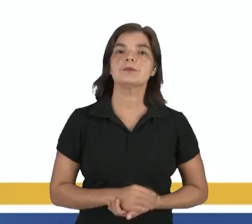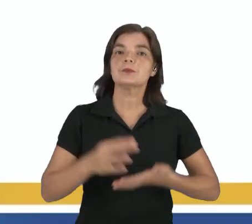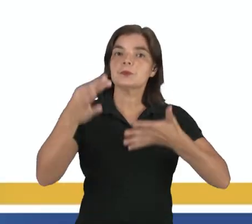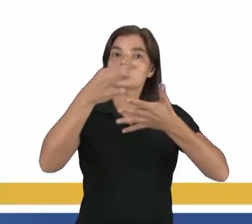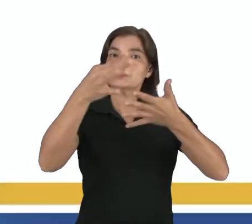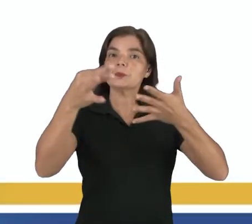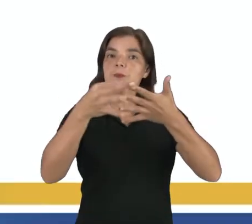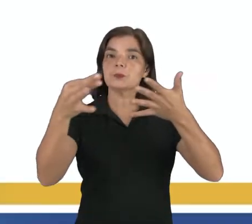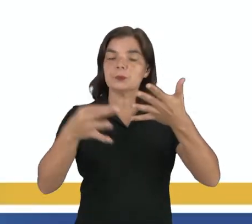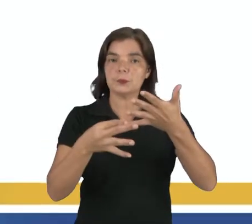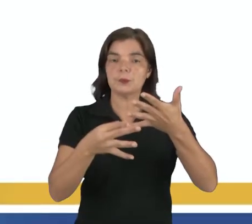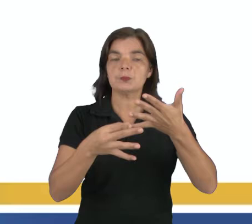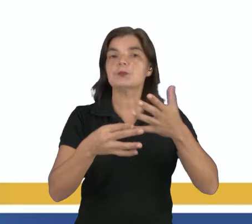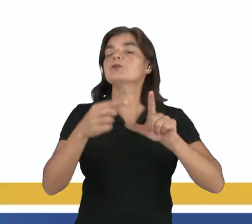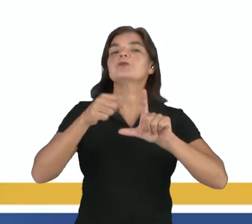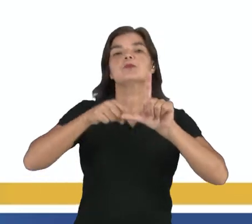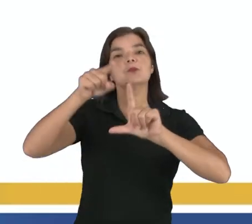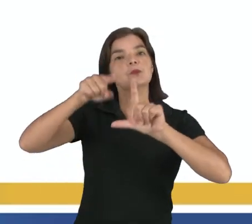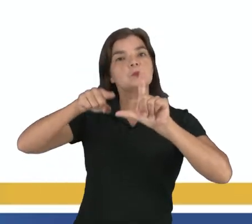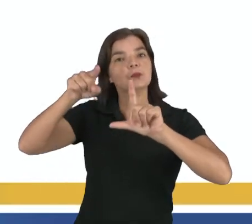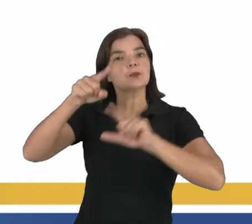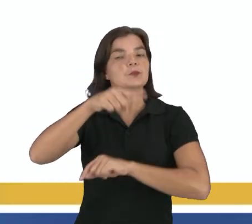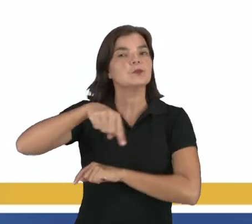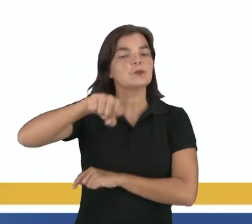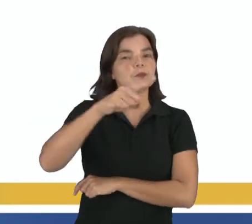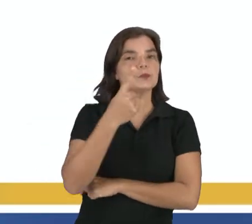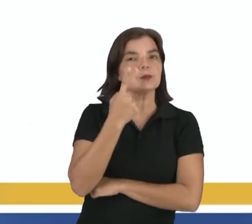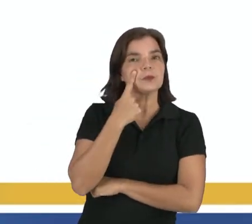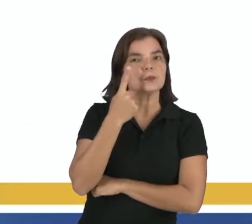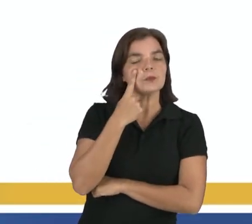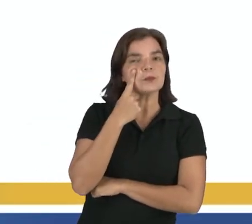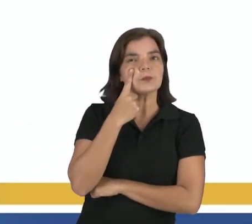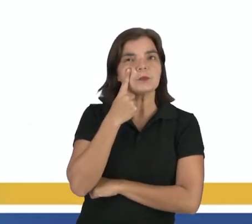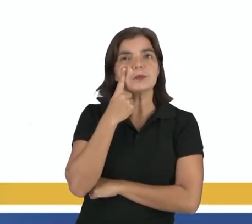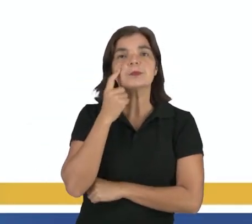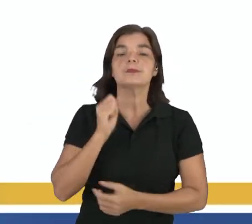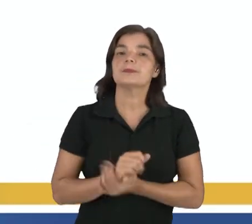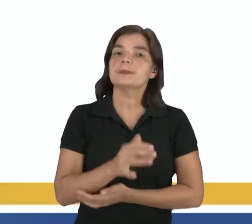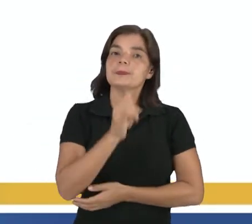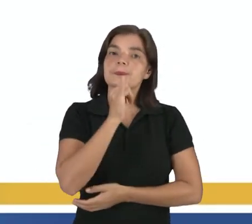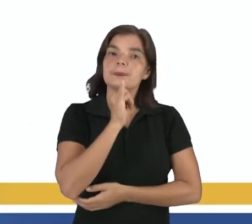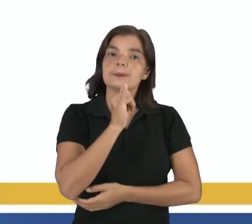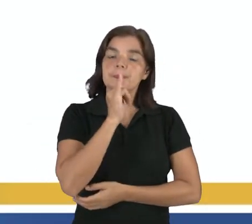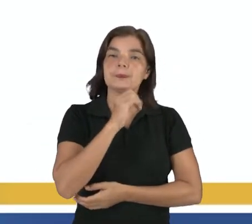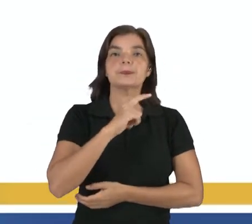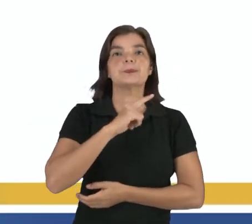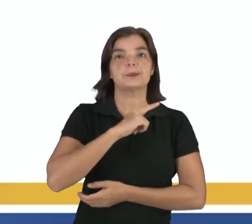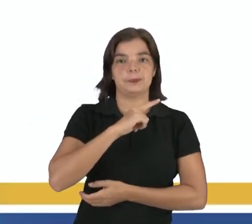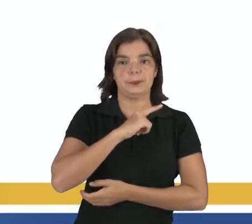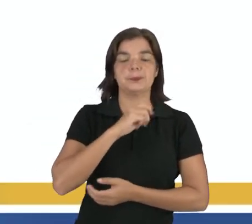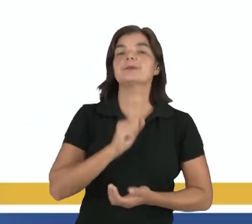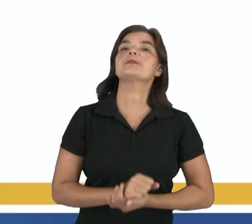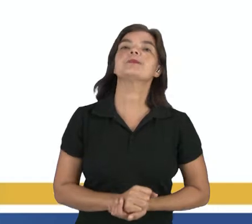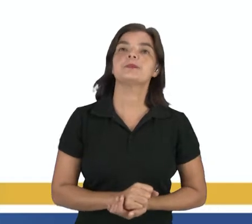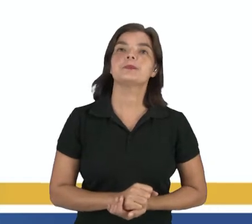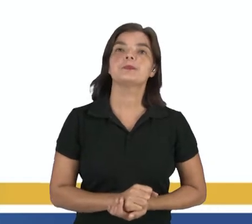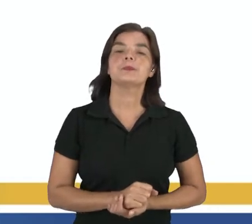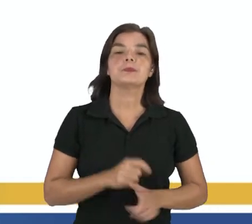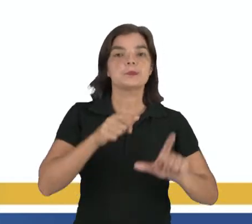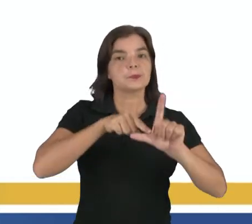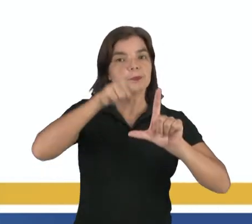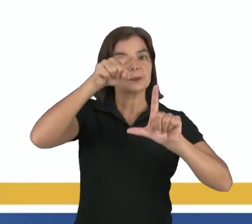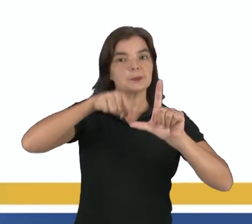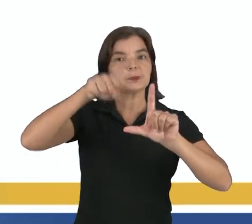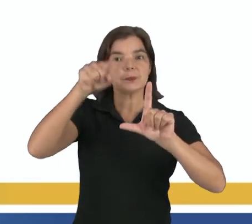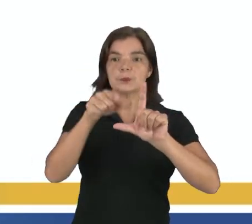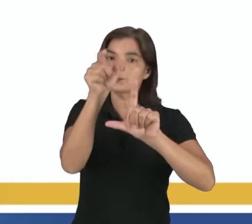Os elementos dos gráficos. E aí vocês vão perceber que, pelo exemplo, nós temos um gráfico de